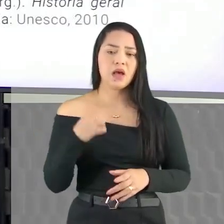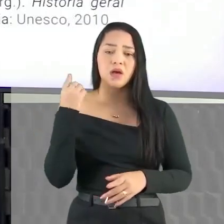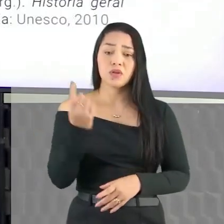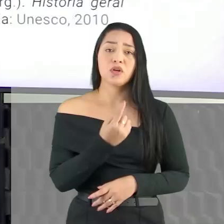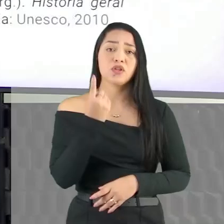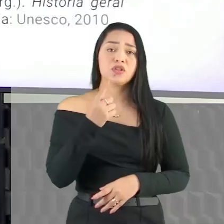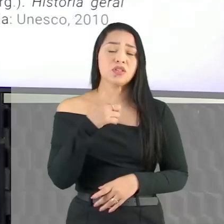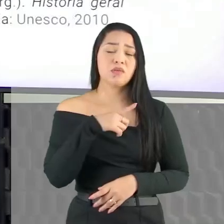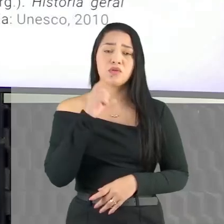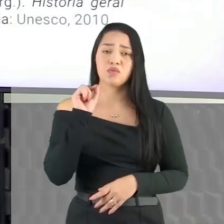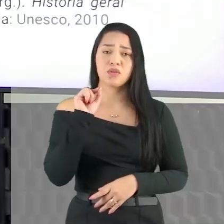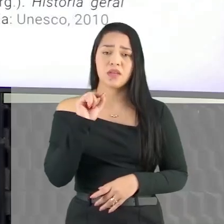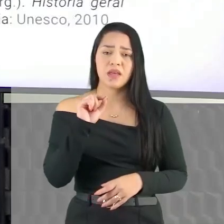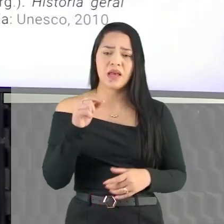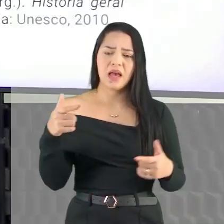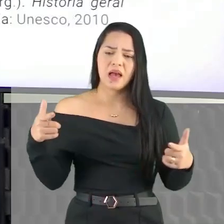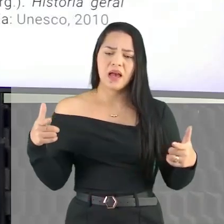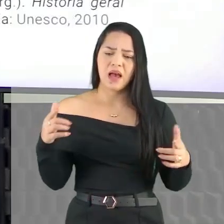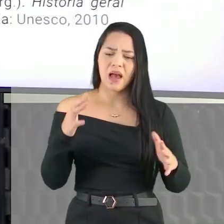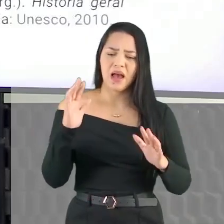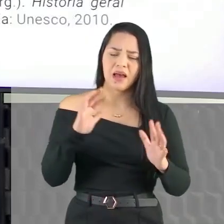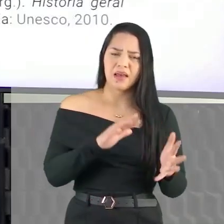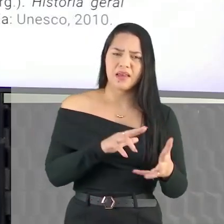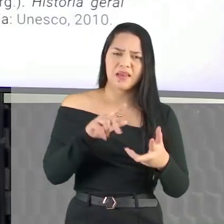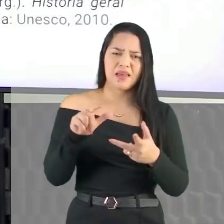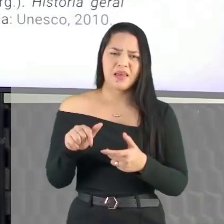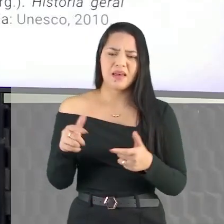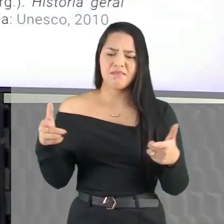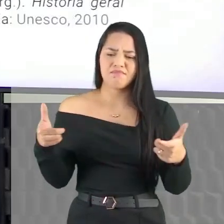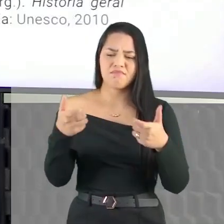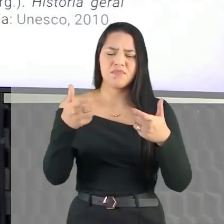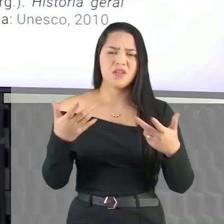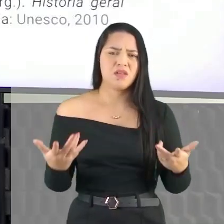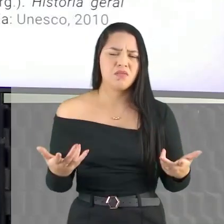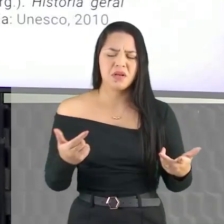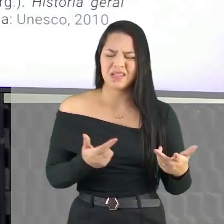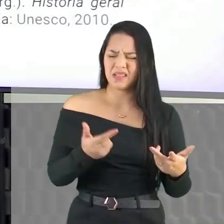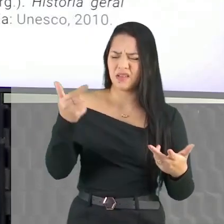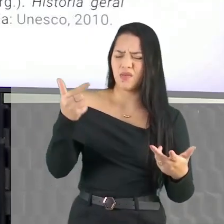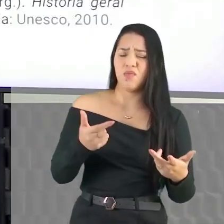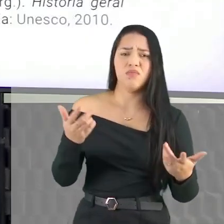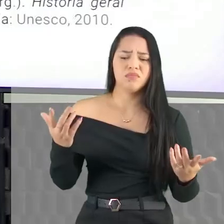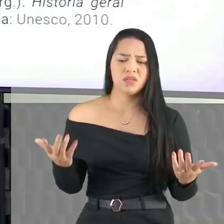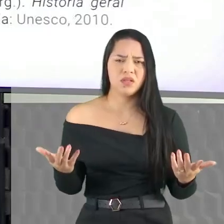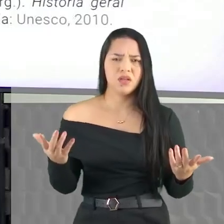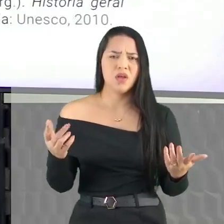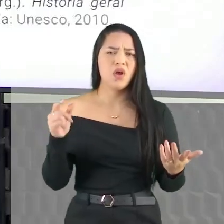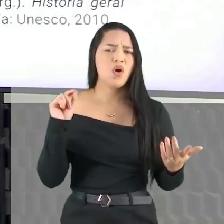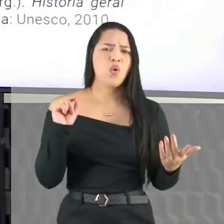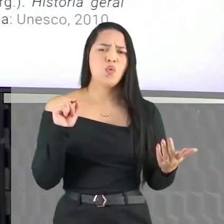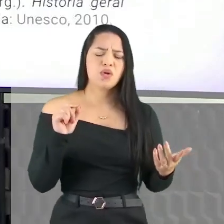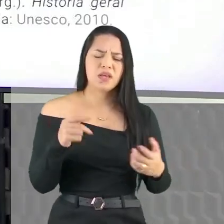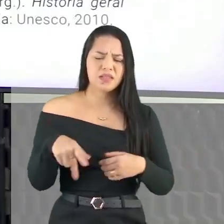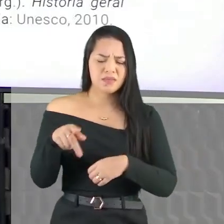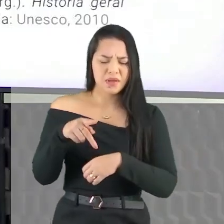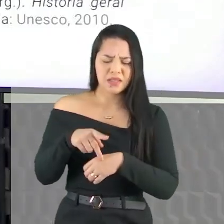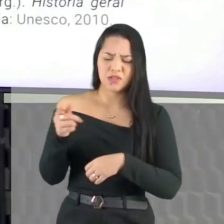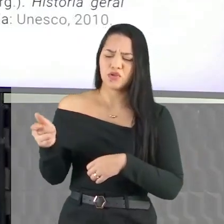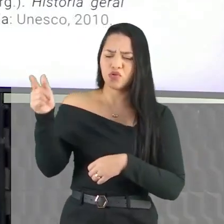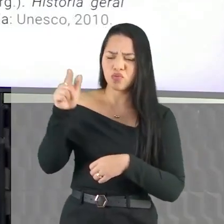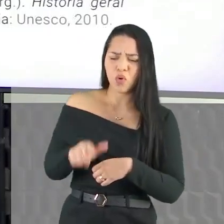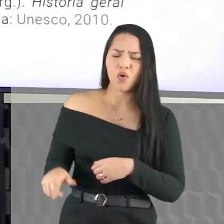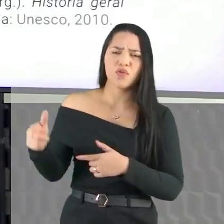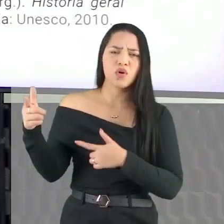lá a Primeira Guerra Mundial, mas aí aparece uma Segunda Guerra Mundial. Ou seja, por que esses países novamente entraram